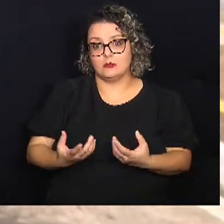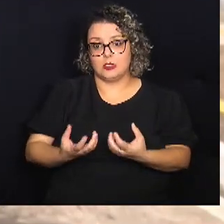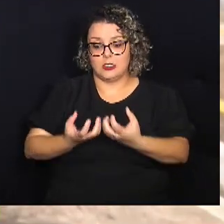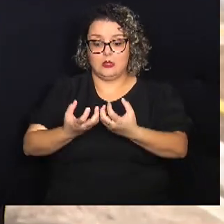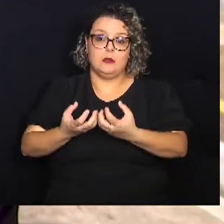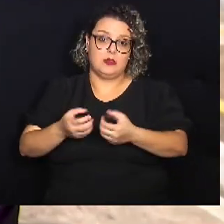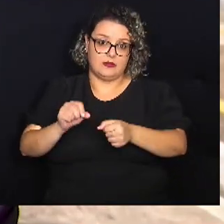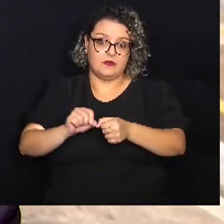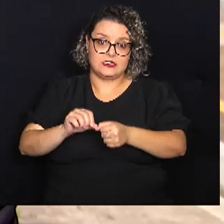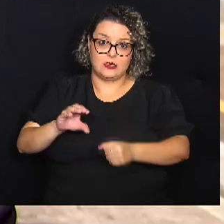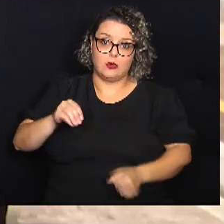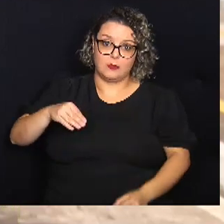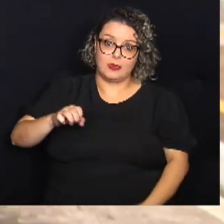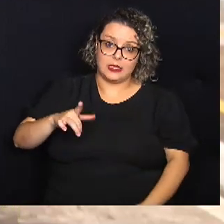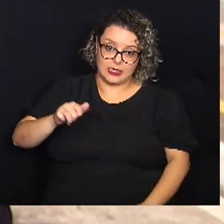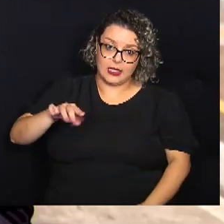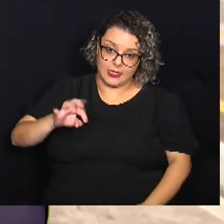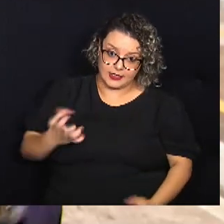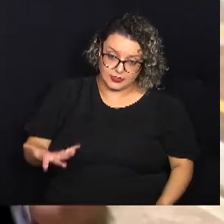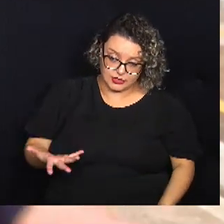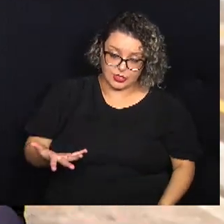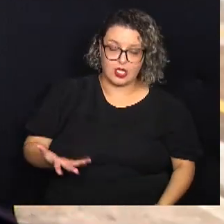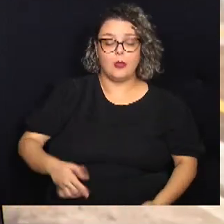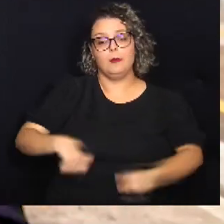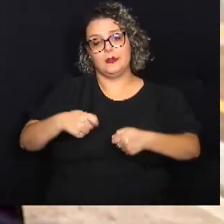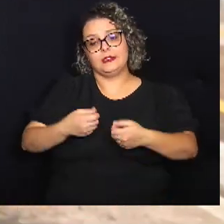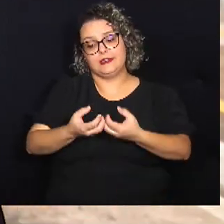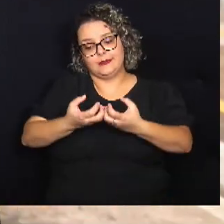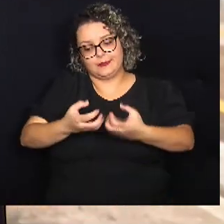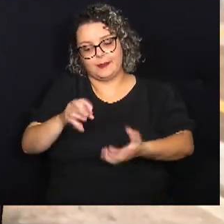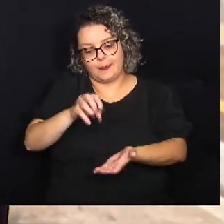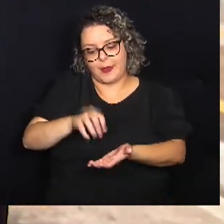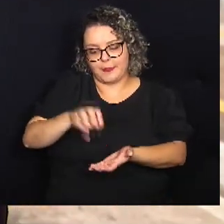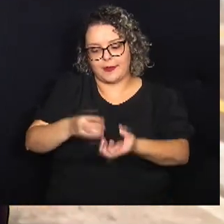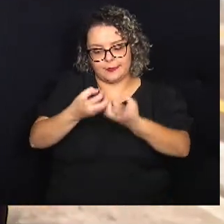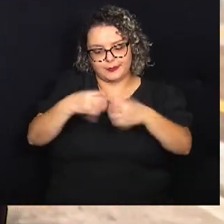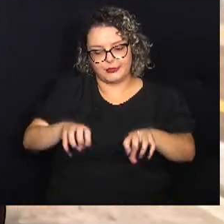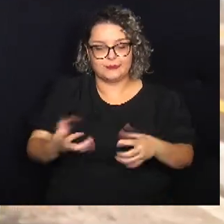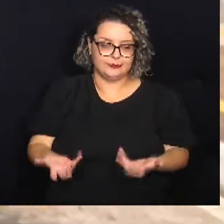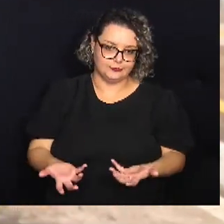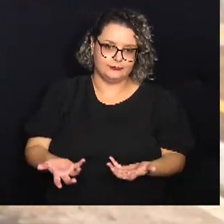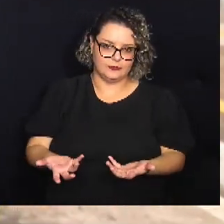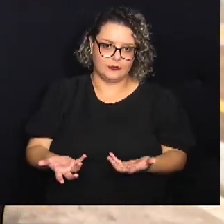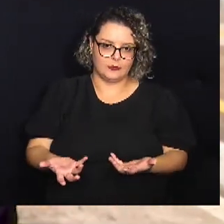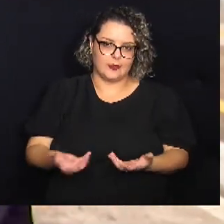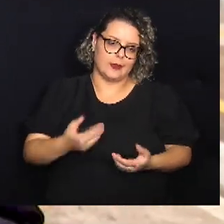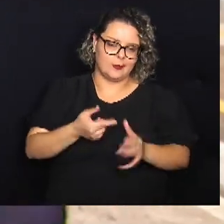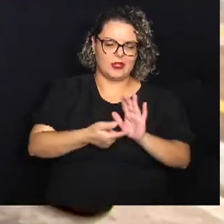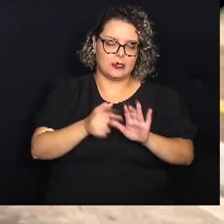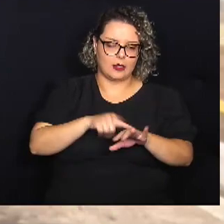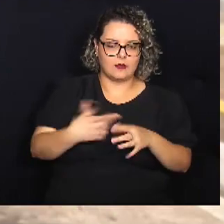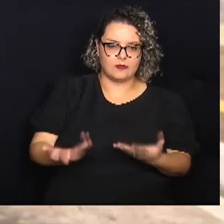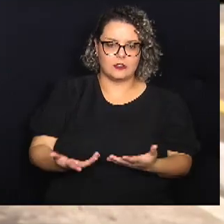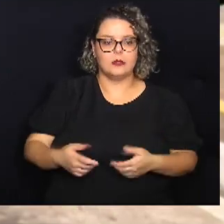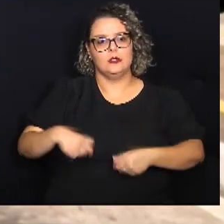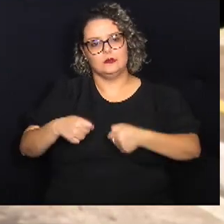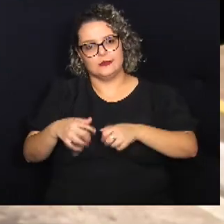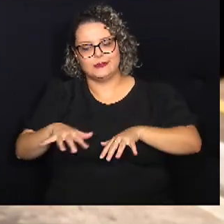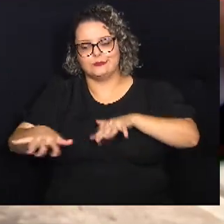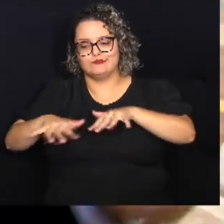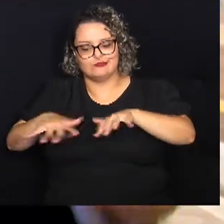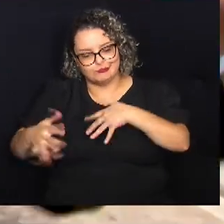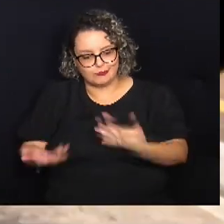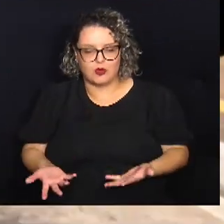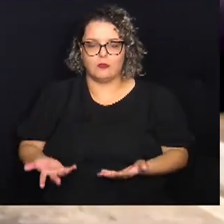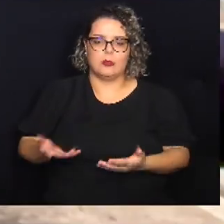fazer o omelete não tem como, nós precisamos quebrar os ovos. E vai ser um prazo aí que vai mexer com a vida da população, algumas linhas vão ter que